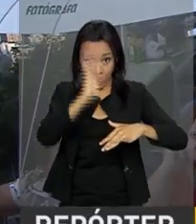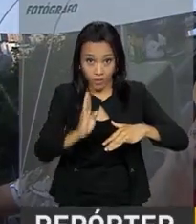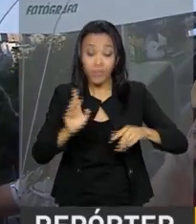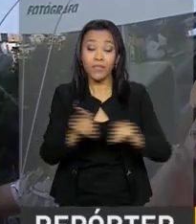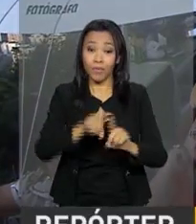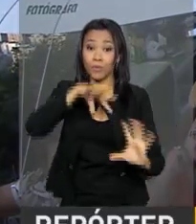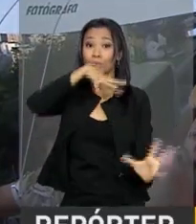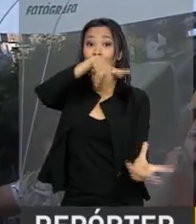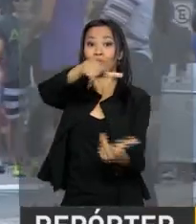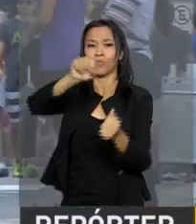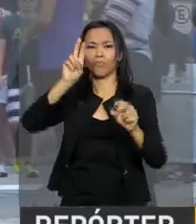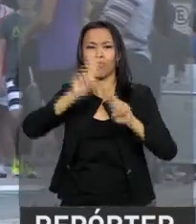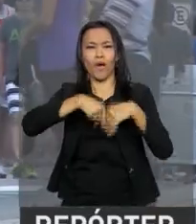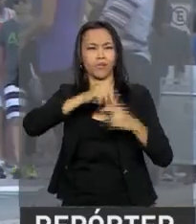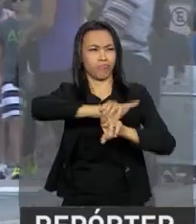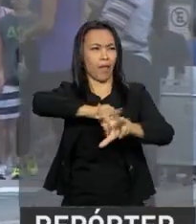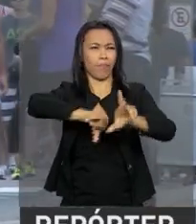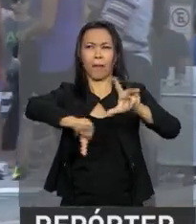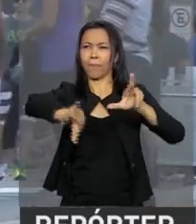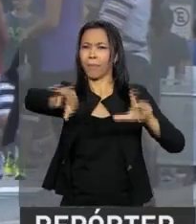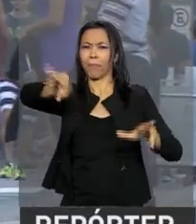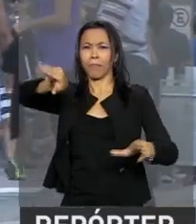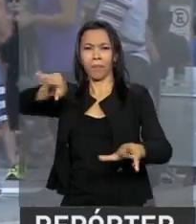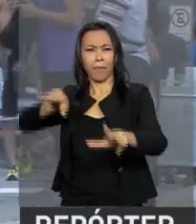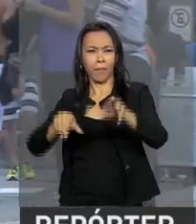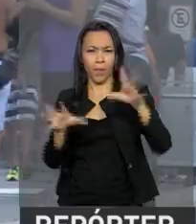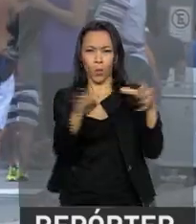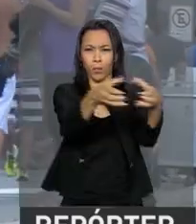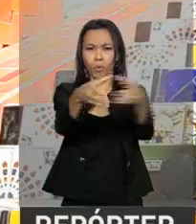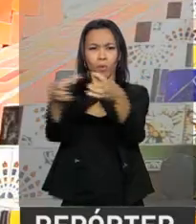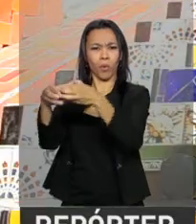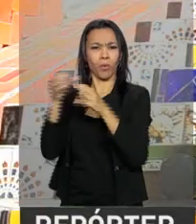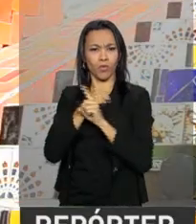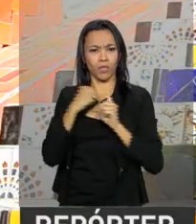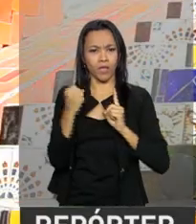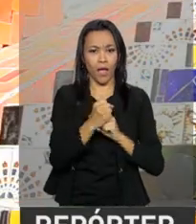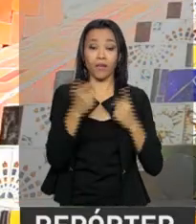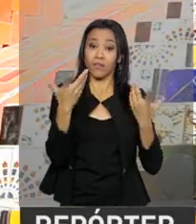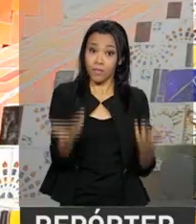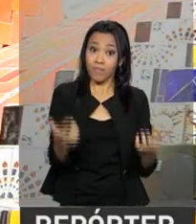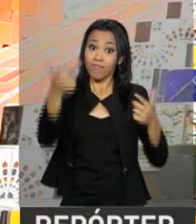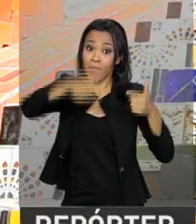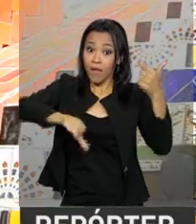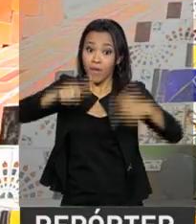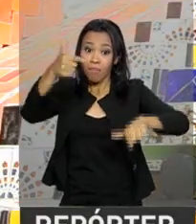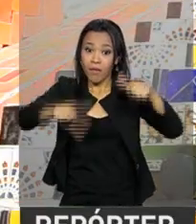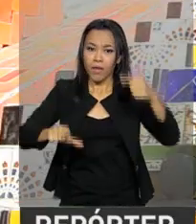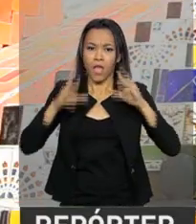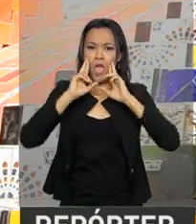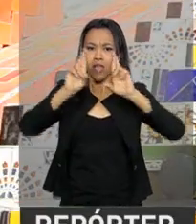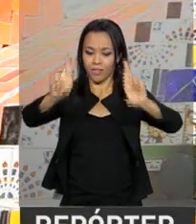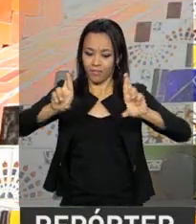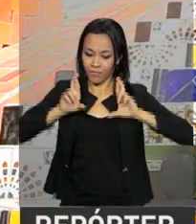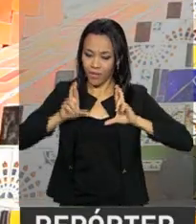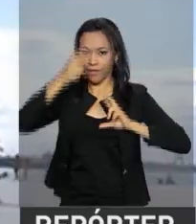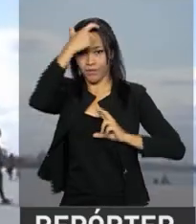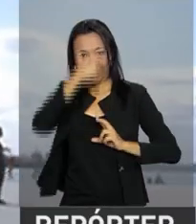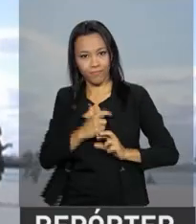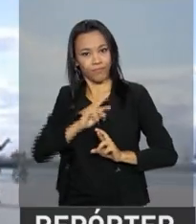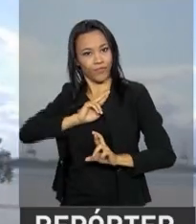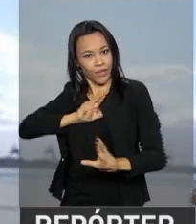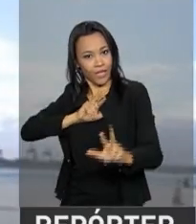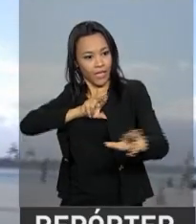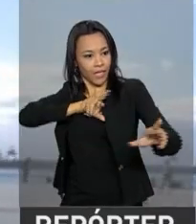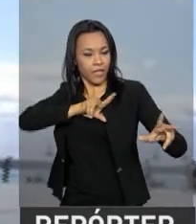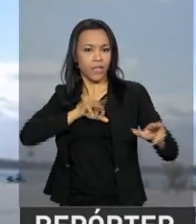pela sua diversidade. Um lugar que abriga tantos grupos sociais, pede cada vez mais respeito pelas diferenças. E